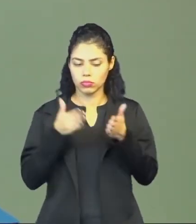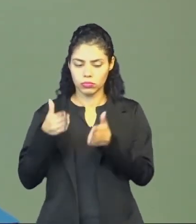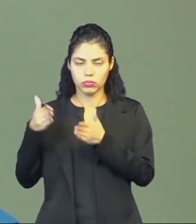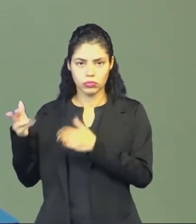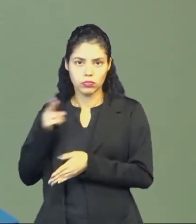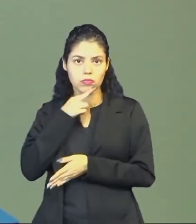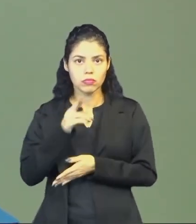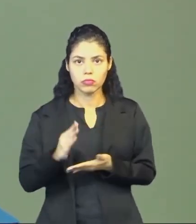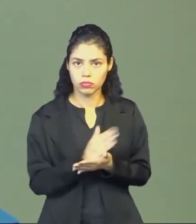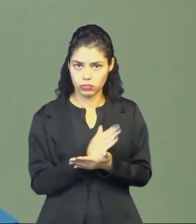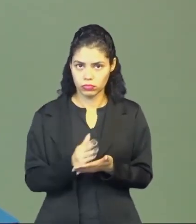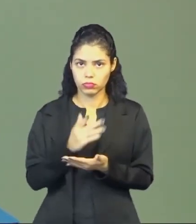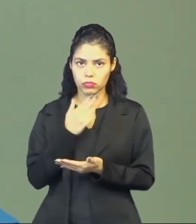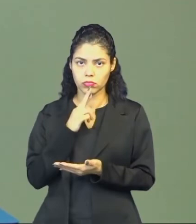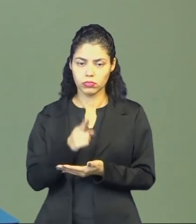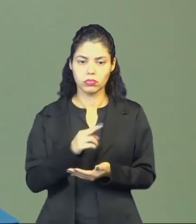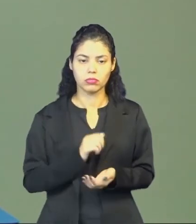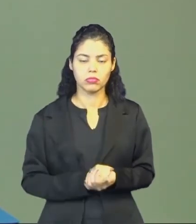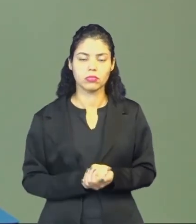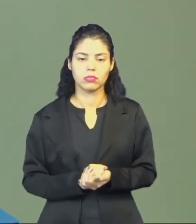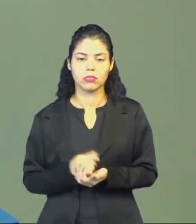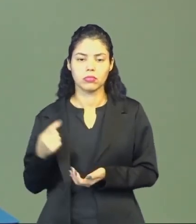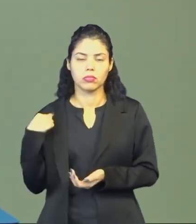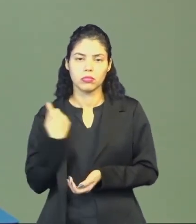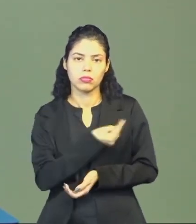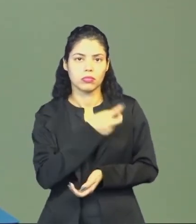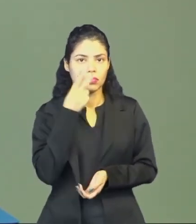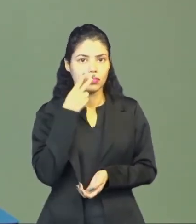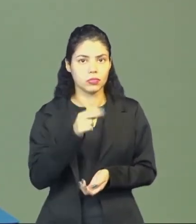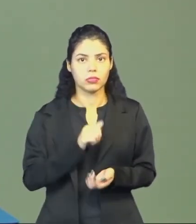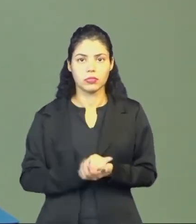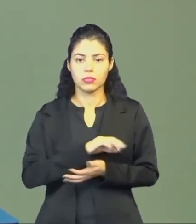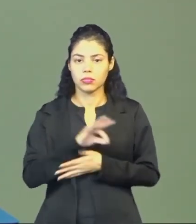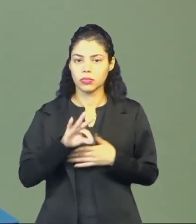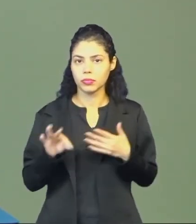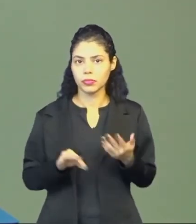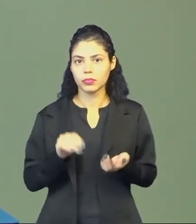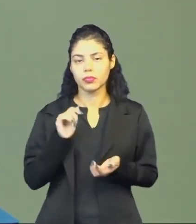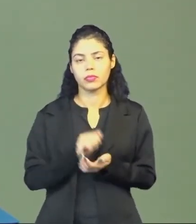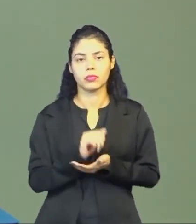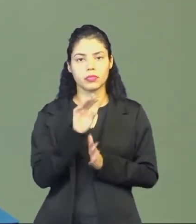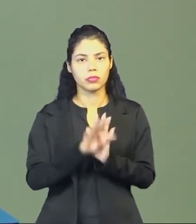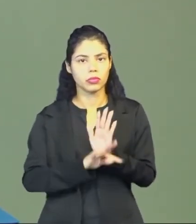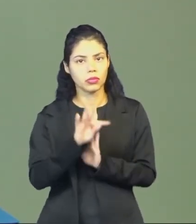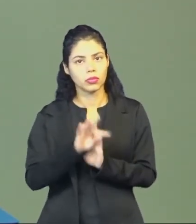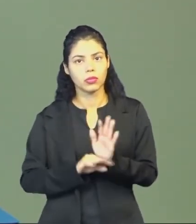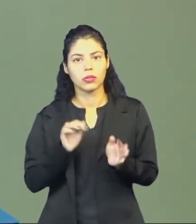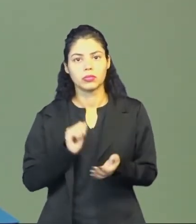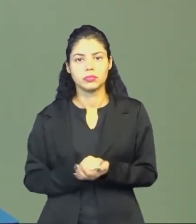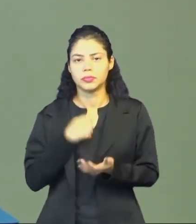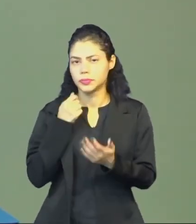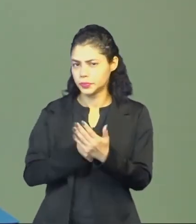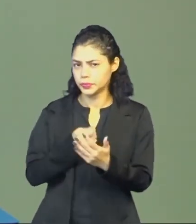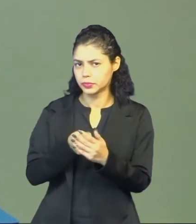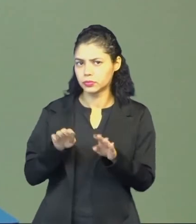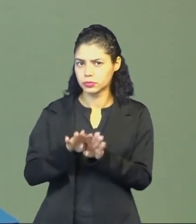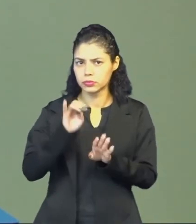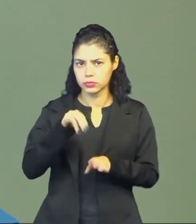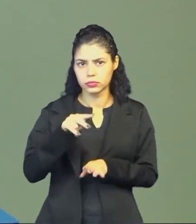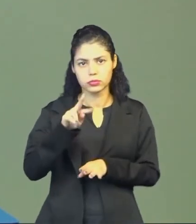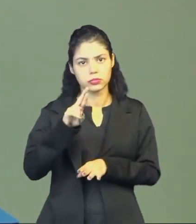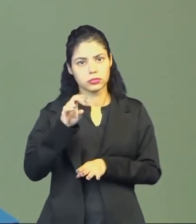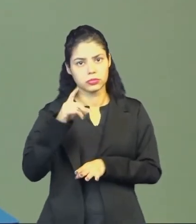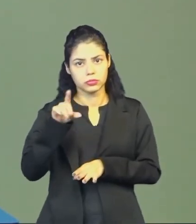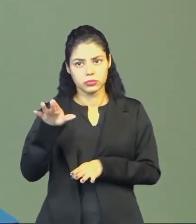onde resolver alguma coisa. Então aí a gente vê sobre a tipologia textual, que ele inclui a intenção, né,